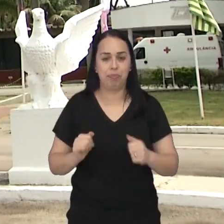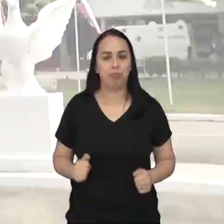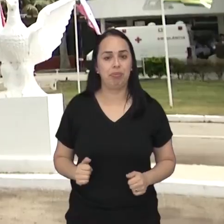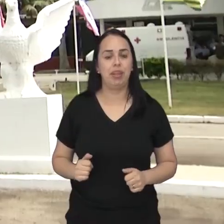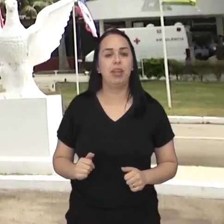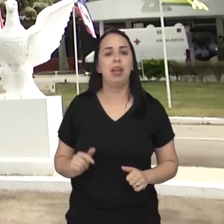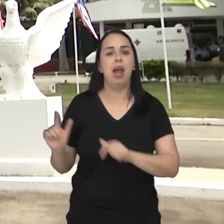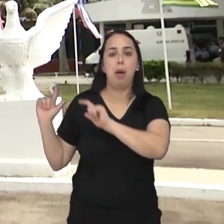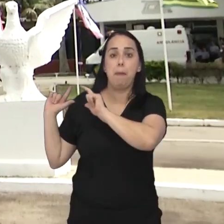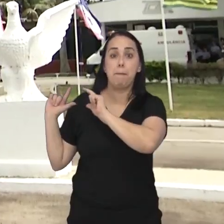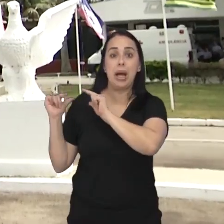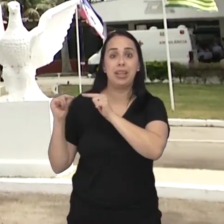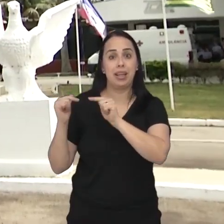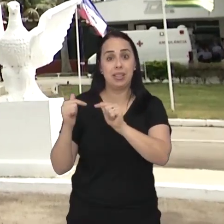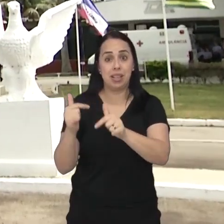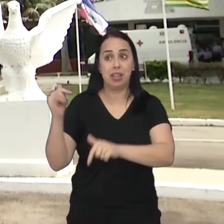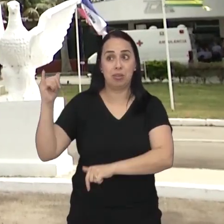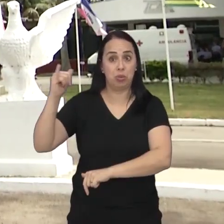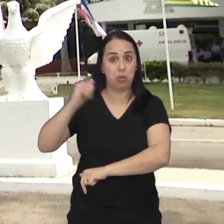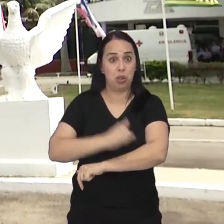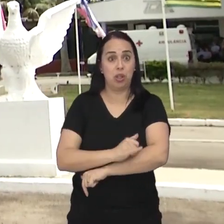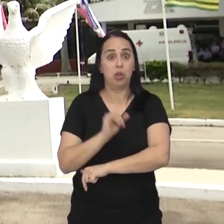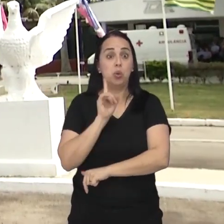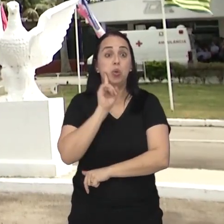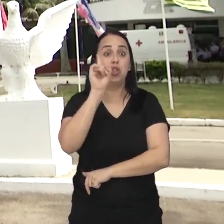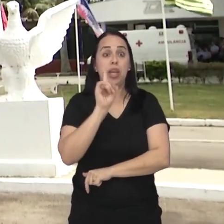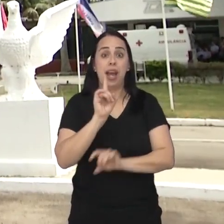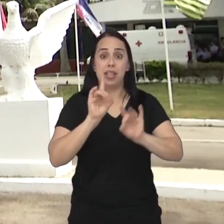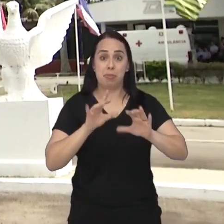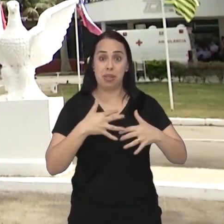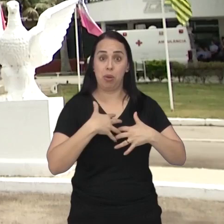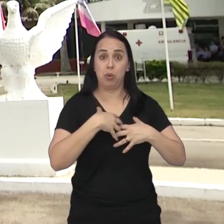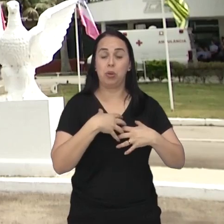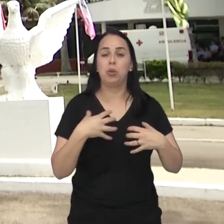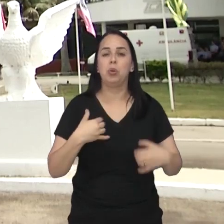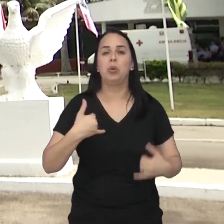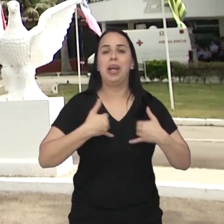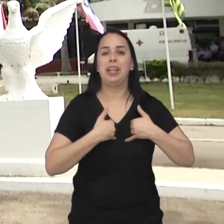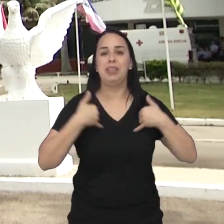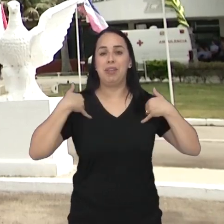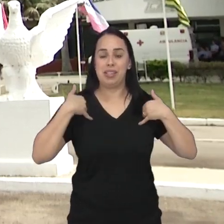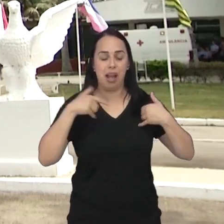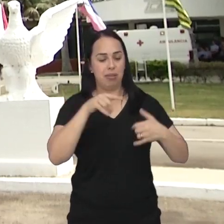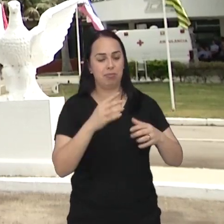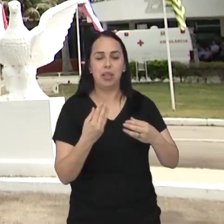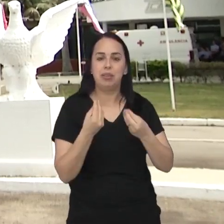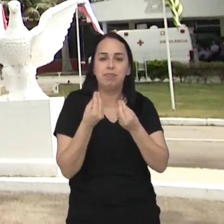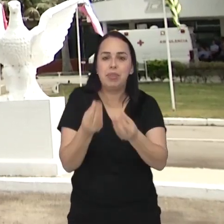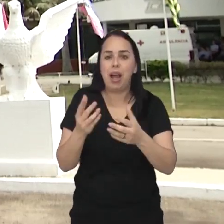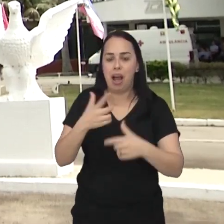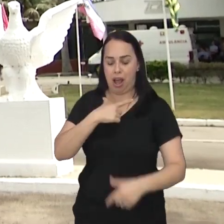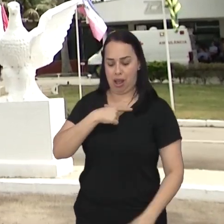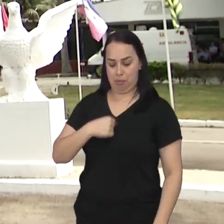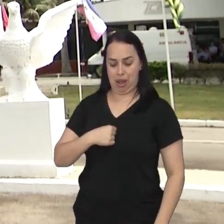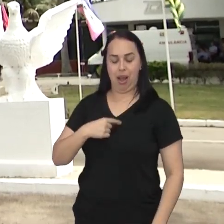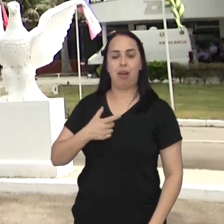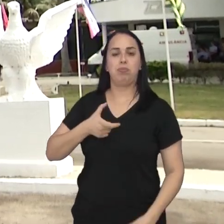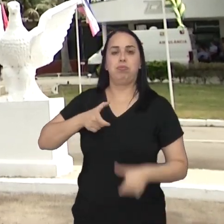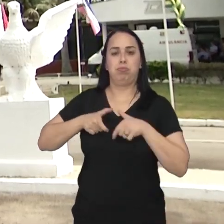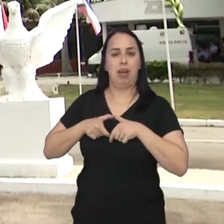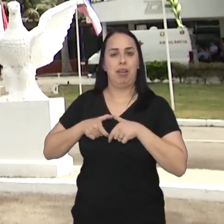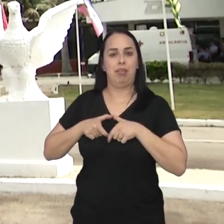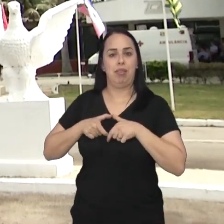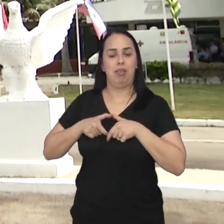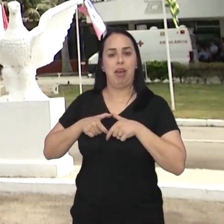para isso. É uma tradição da Força Aérea, no dia do aniversário da Organização Militar, a gente entrega as medalhas,